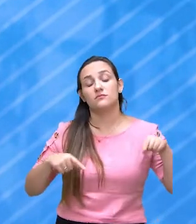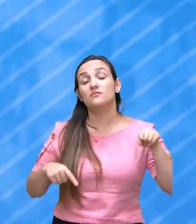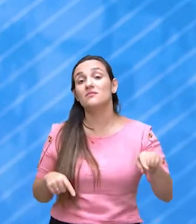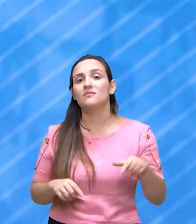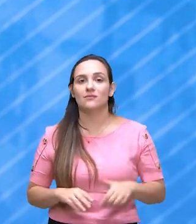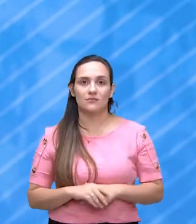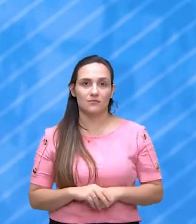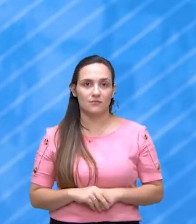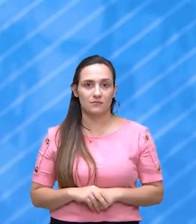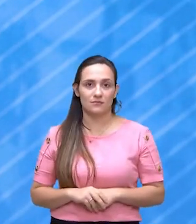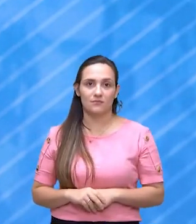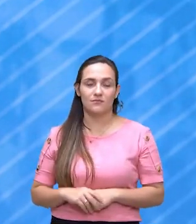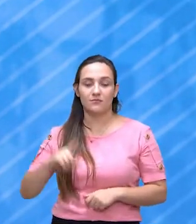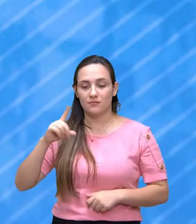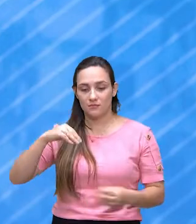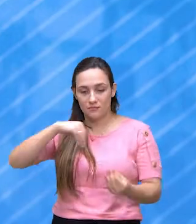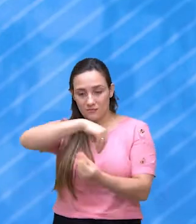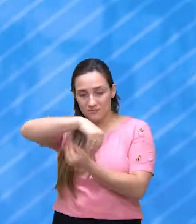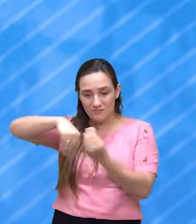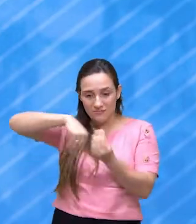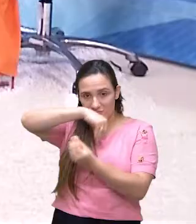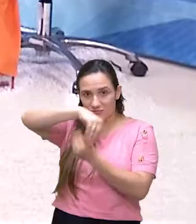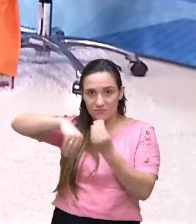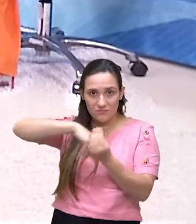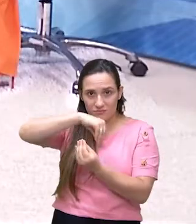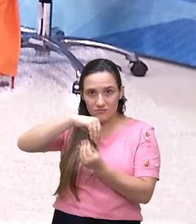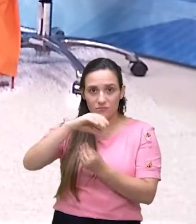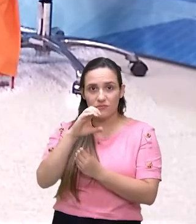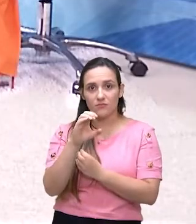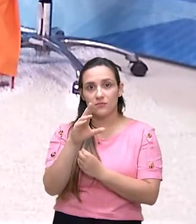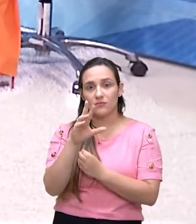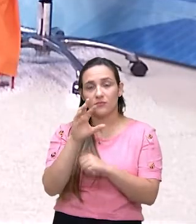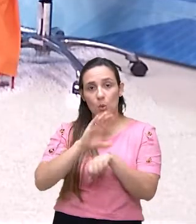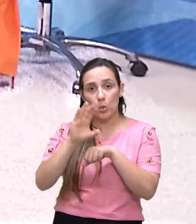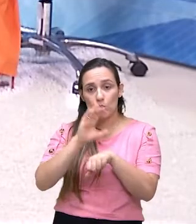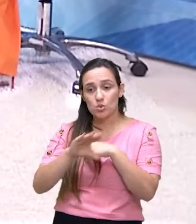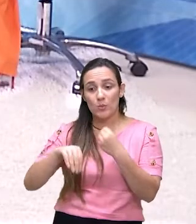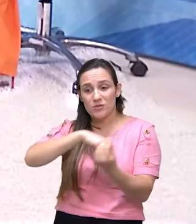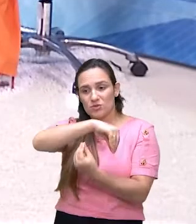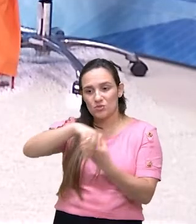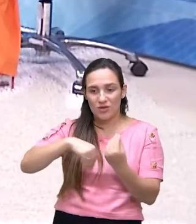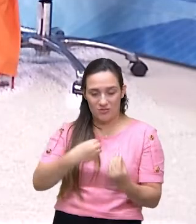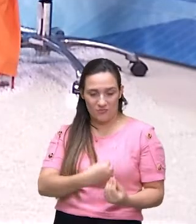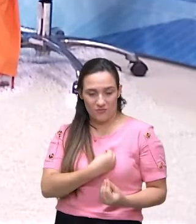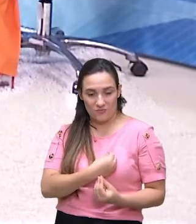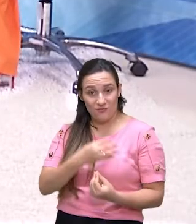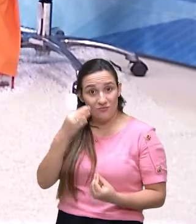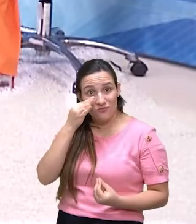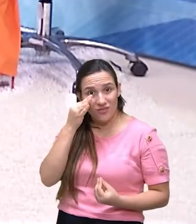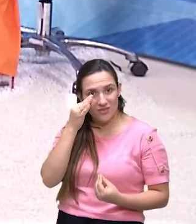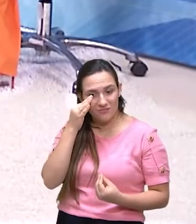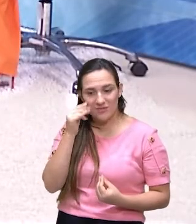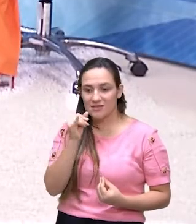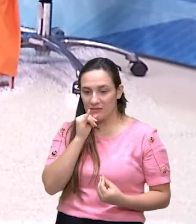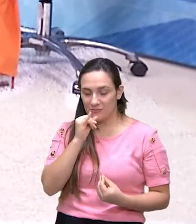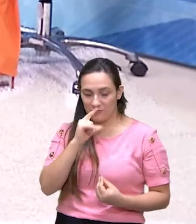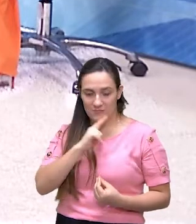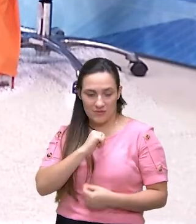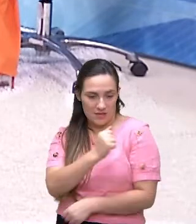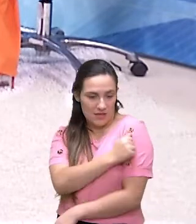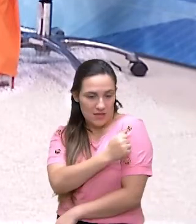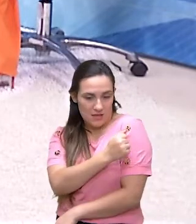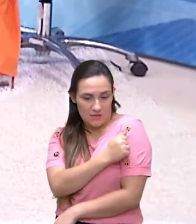Grande Desafio Silvia é o curso híbrido porque o curso IB do professor ele vai estar aqui presente